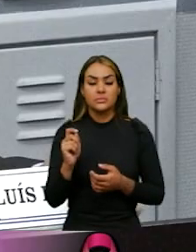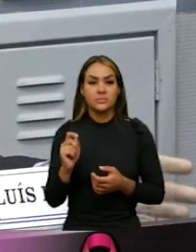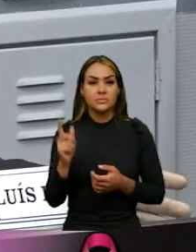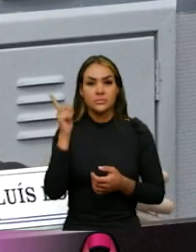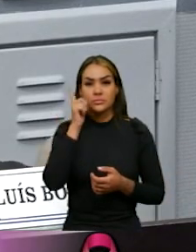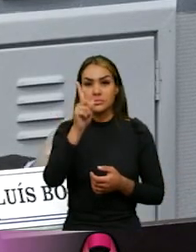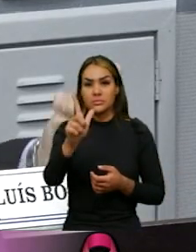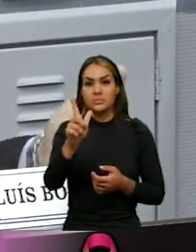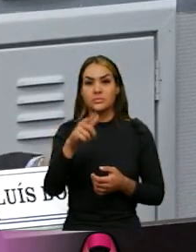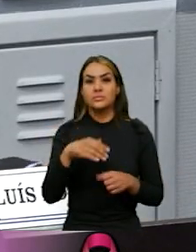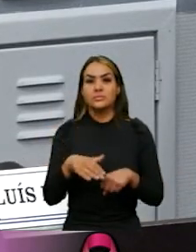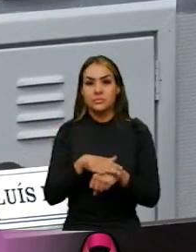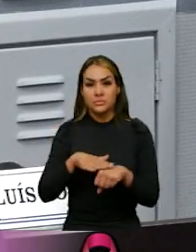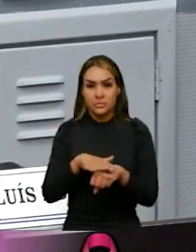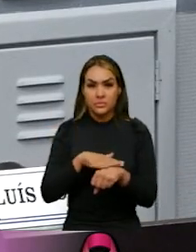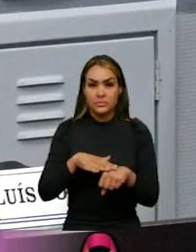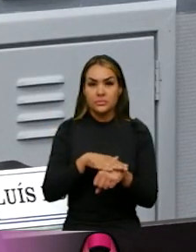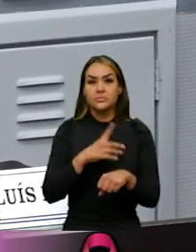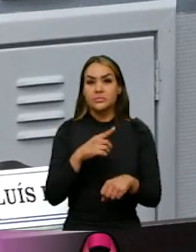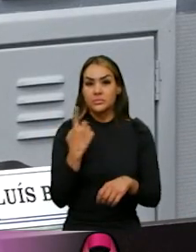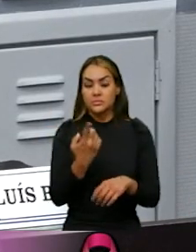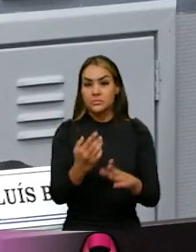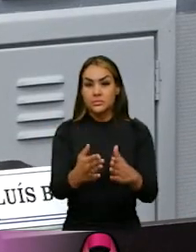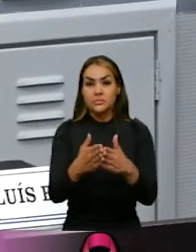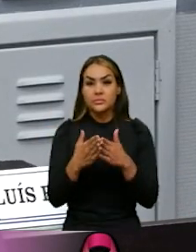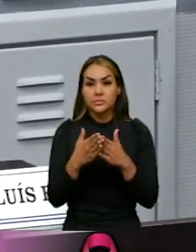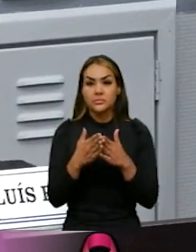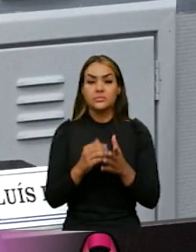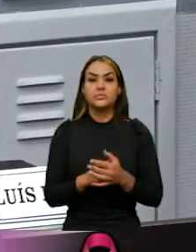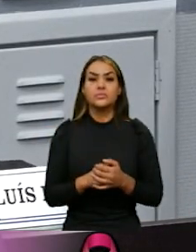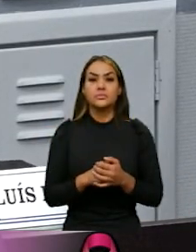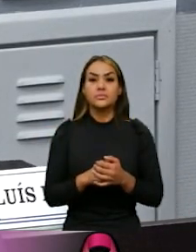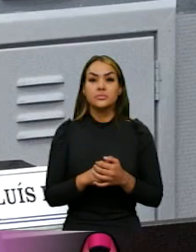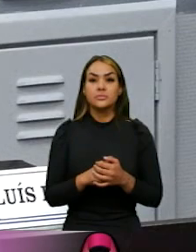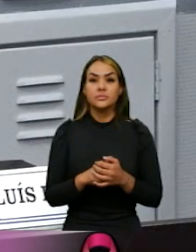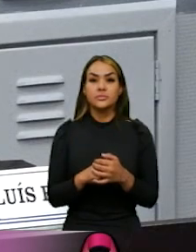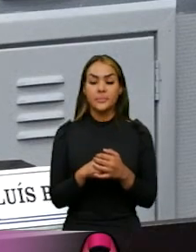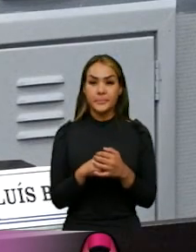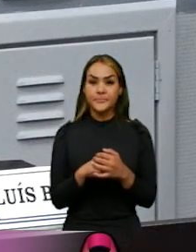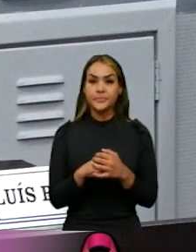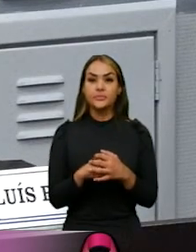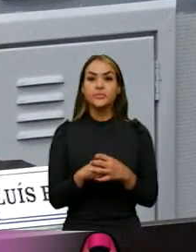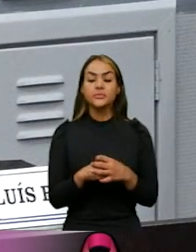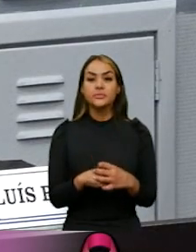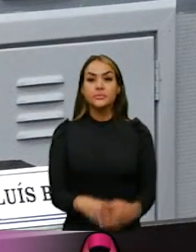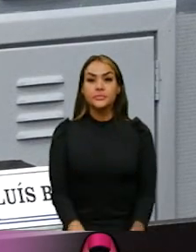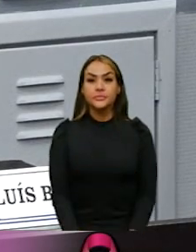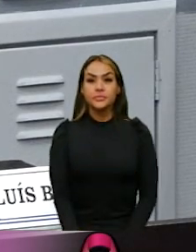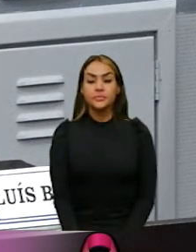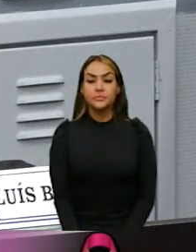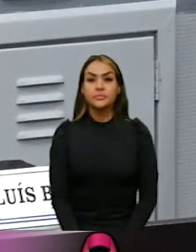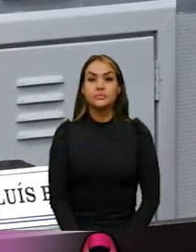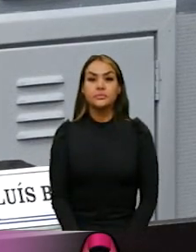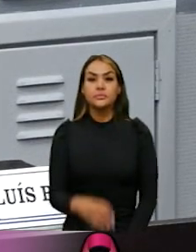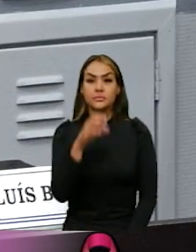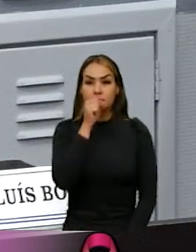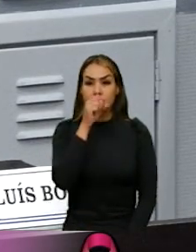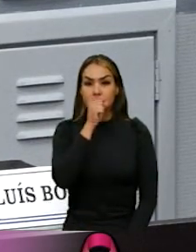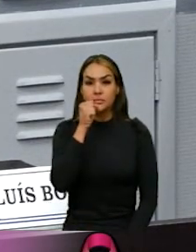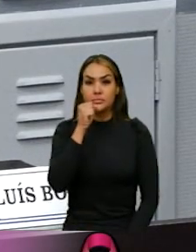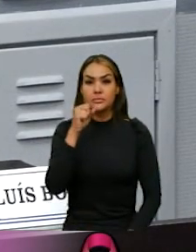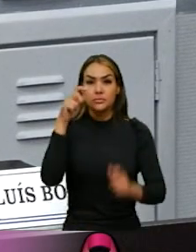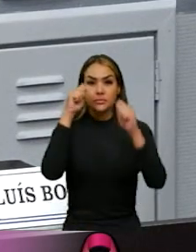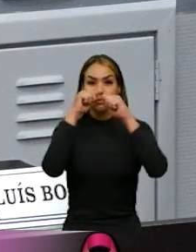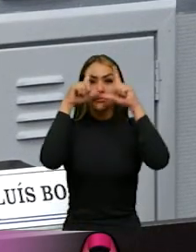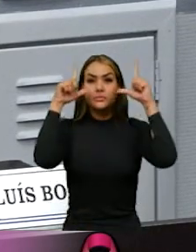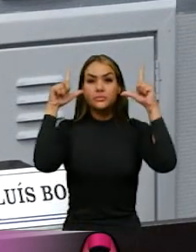das tratativas, das articulações que fizemos também. Eu recebi... aqui no meu gabinete, no sábado pela manhã,